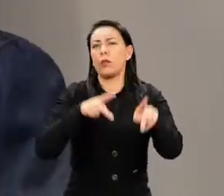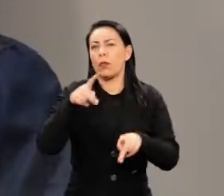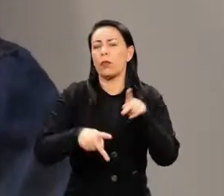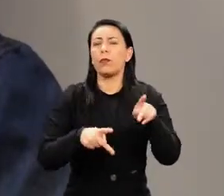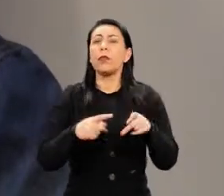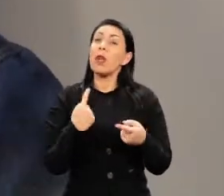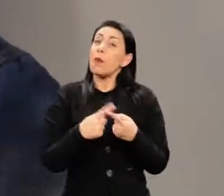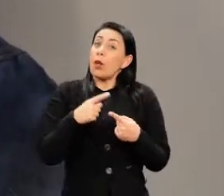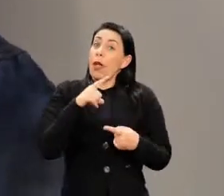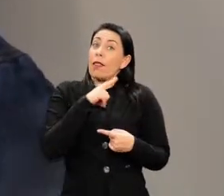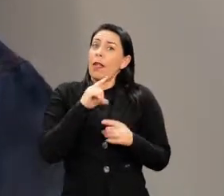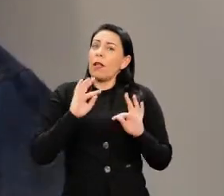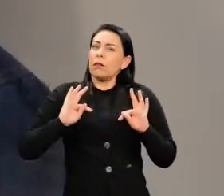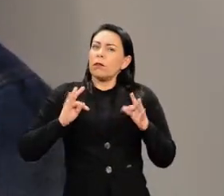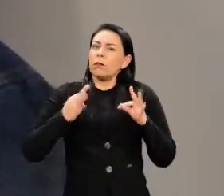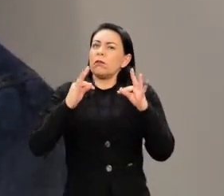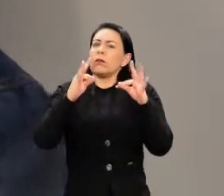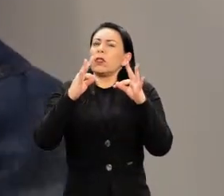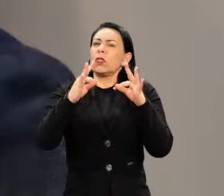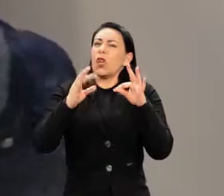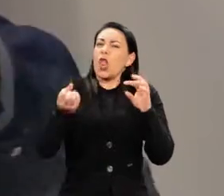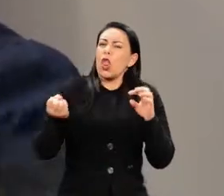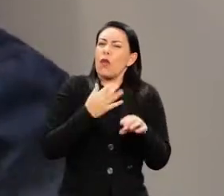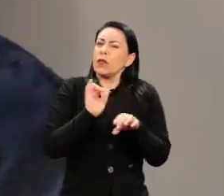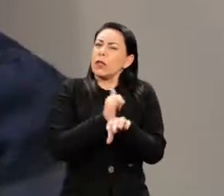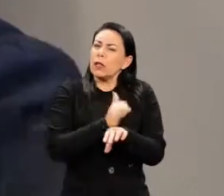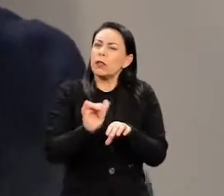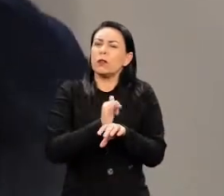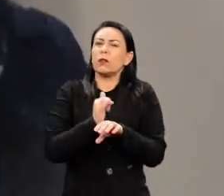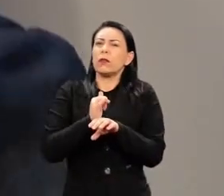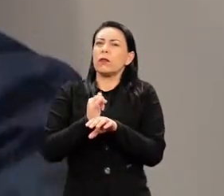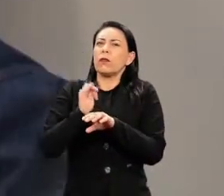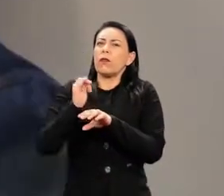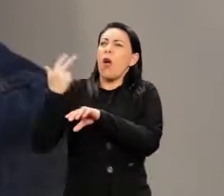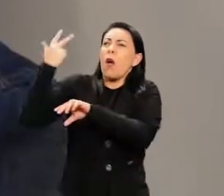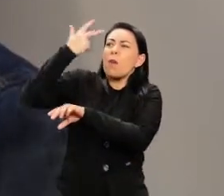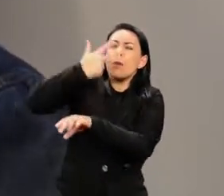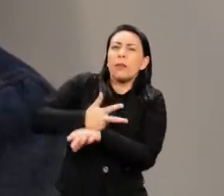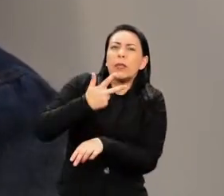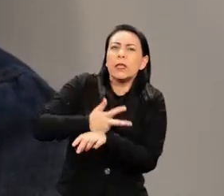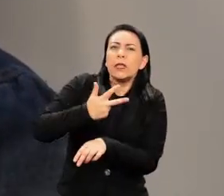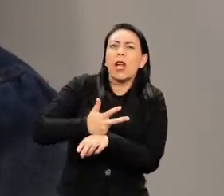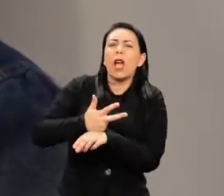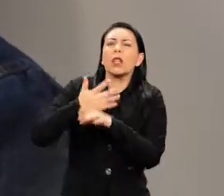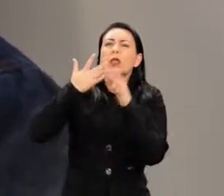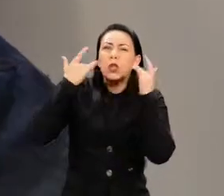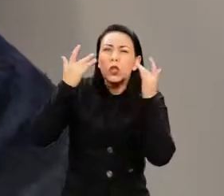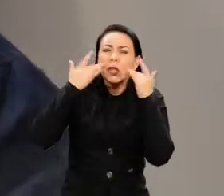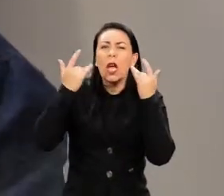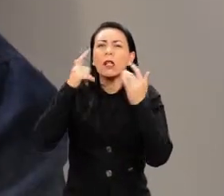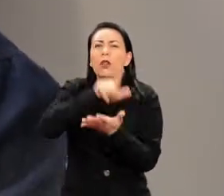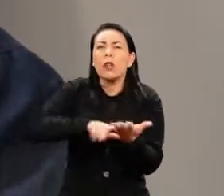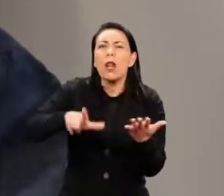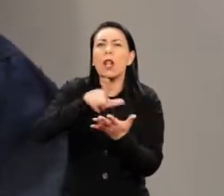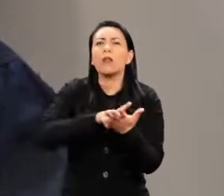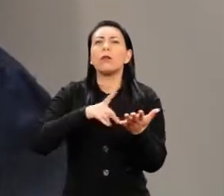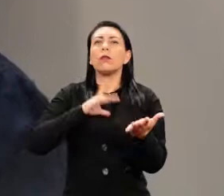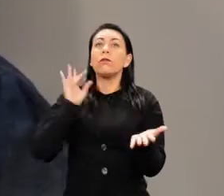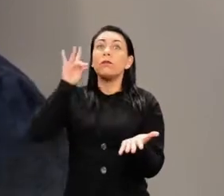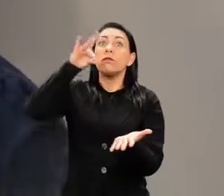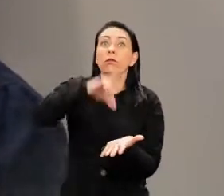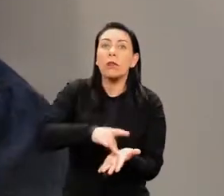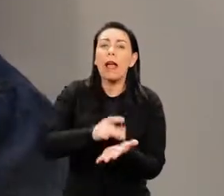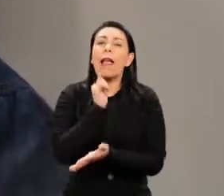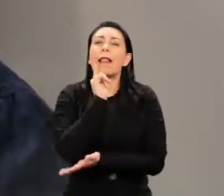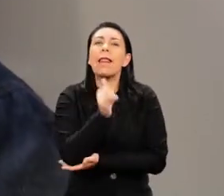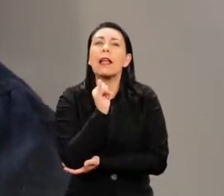desenvolver uma série de técnicas narrativas que vem do teatro que vem da literatura basicamente que se consolidou no que